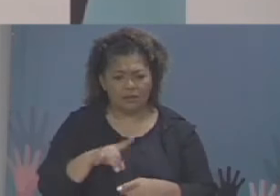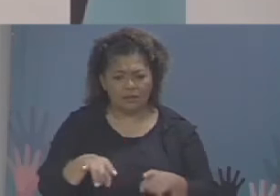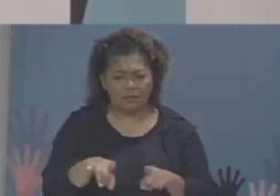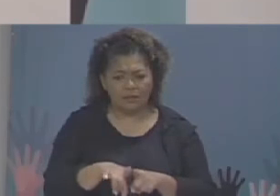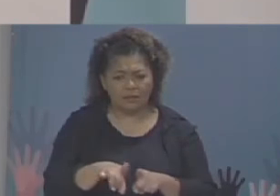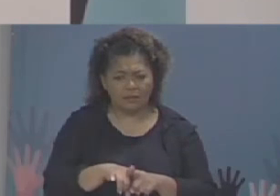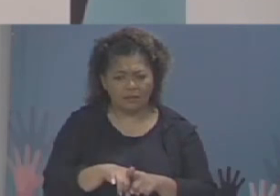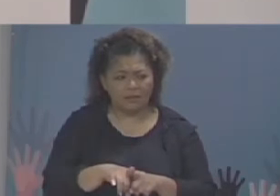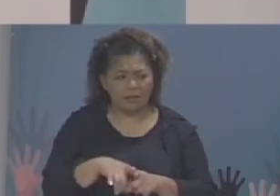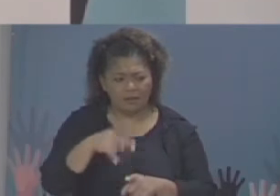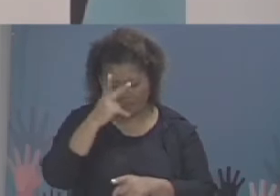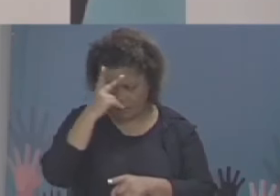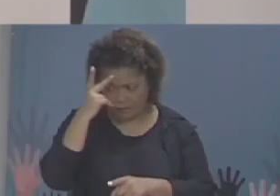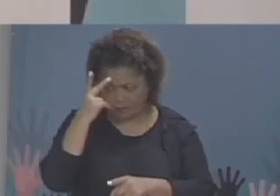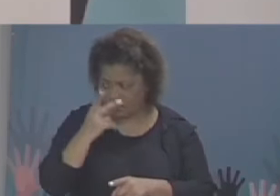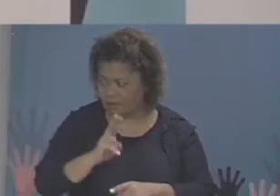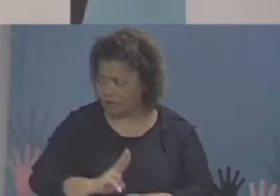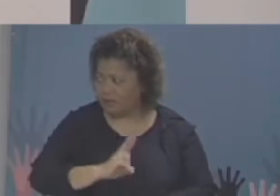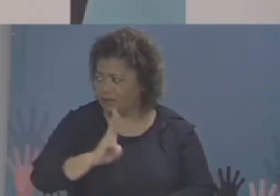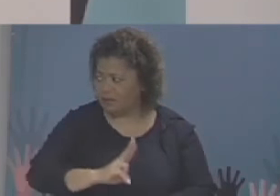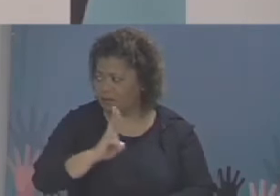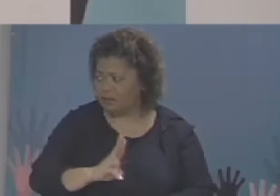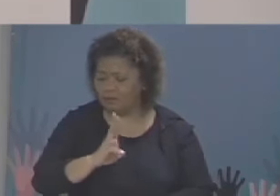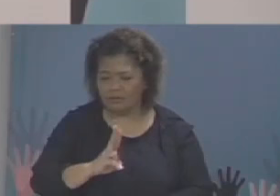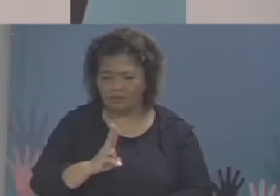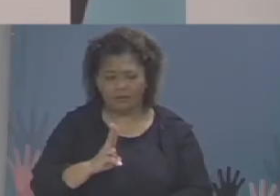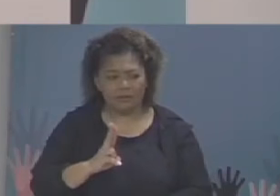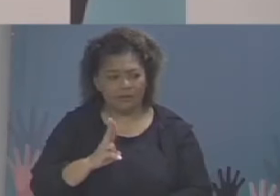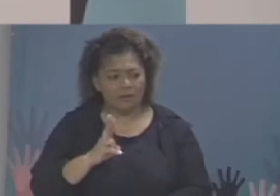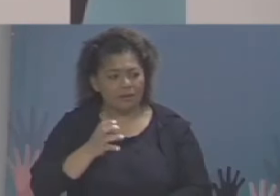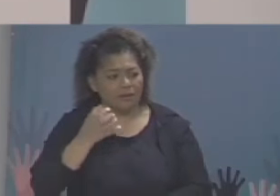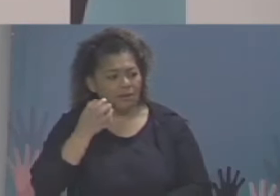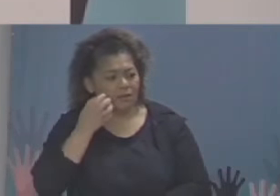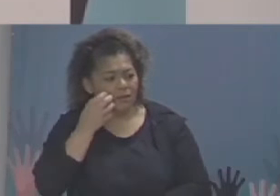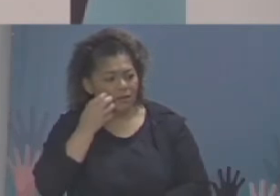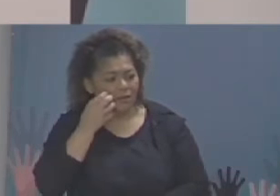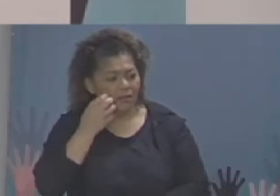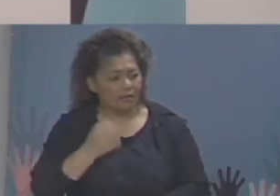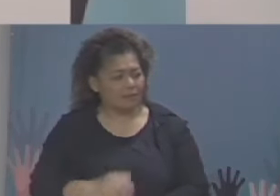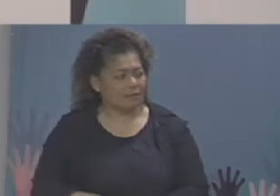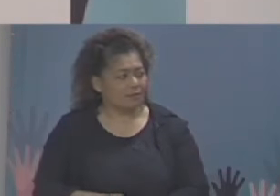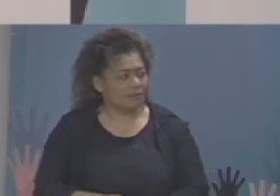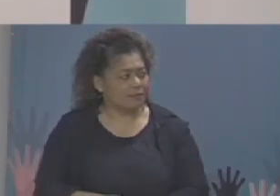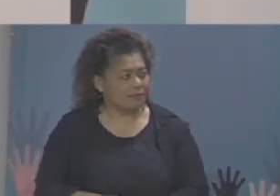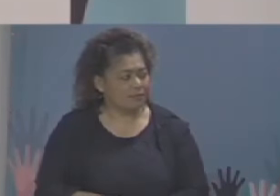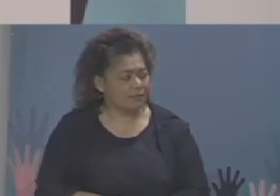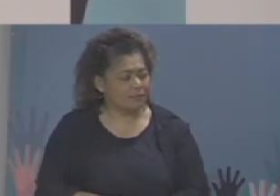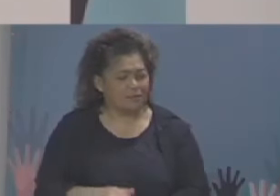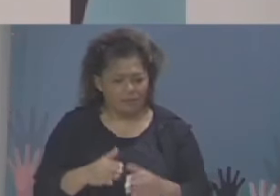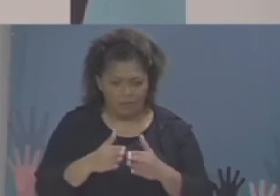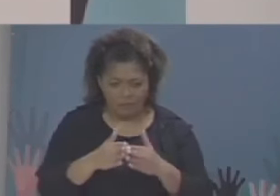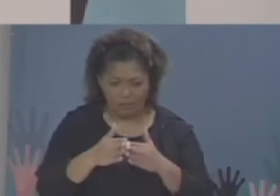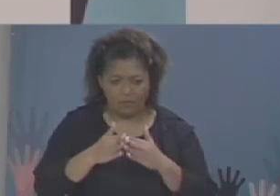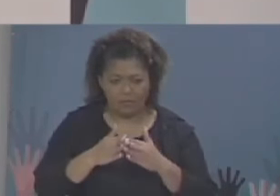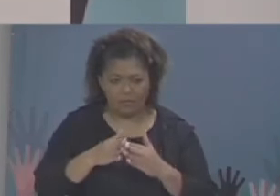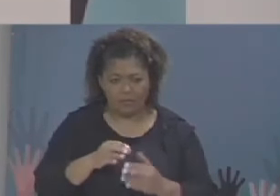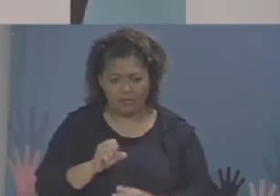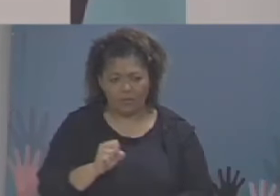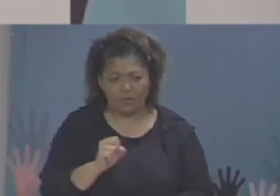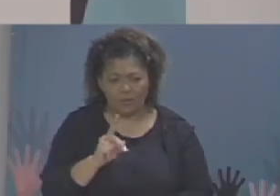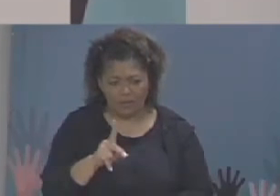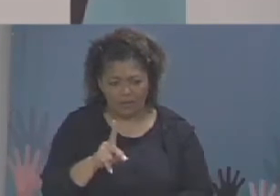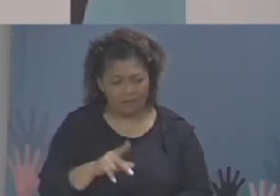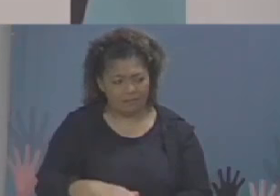seus acompanhantes. Então, para um bom debate, solicitamos. Ok? O senhor